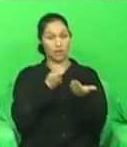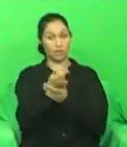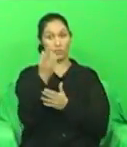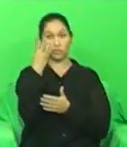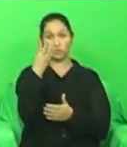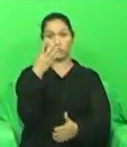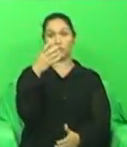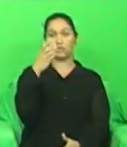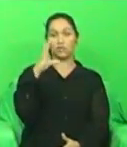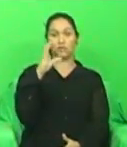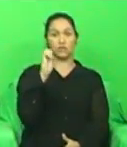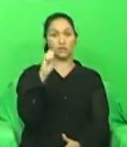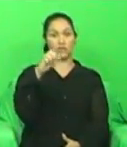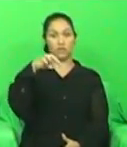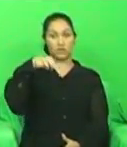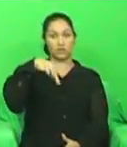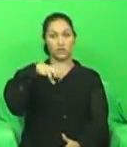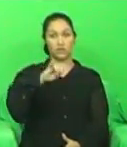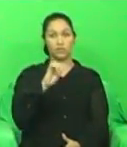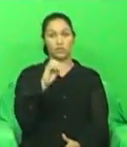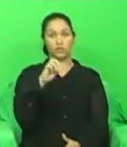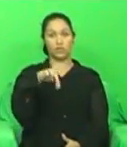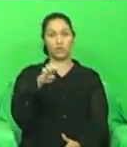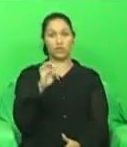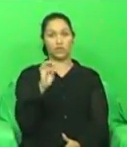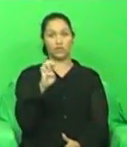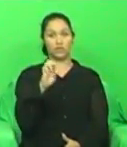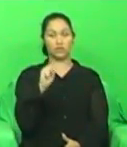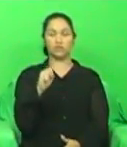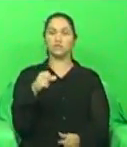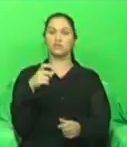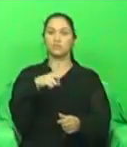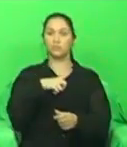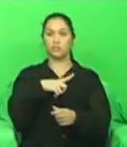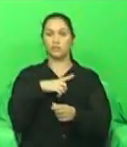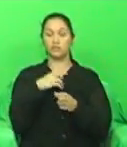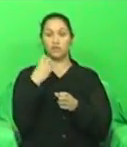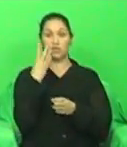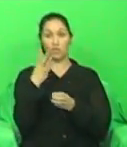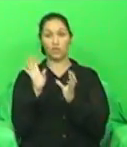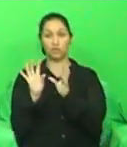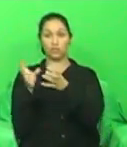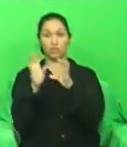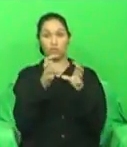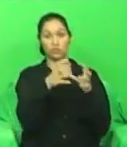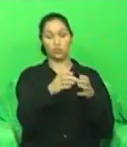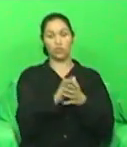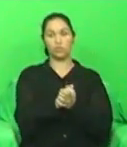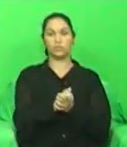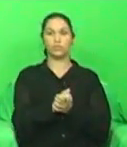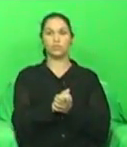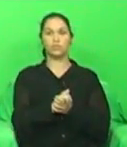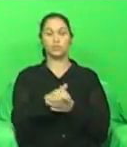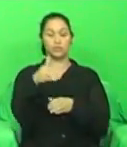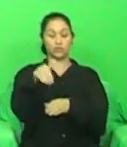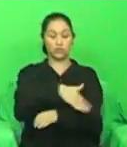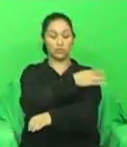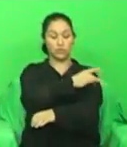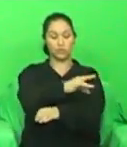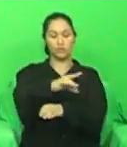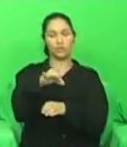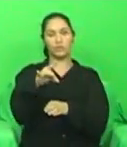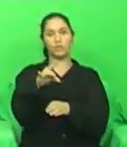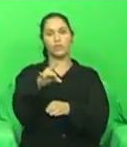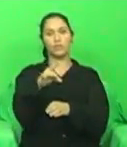fazer a montar quatro equipe para fazer a colocação de lajotas na nossa cidade e até hoje vereadores nós